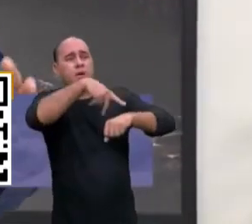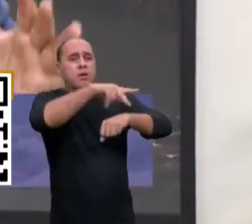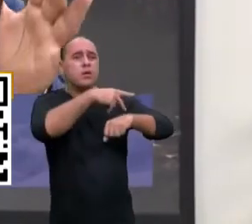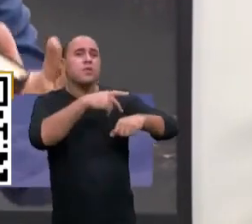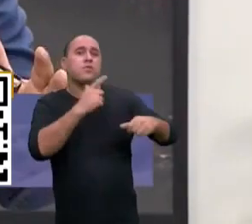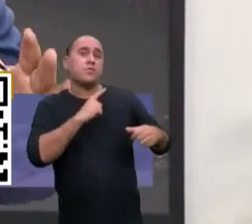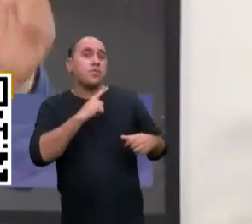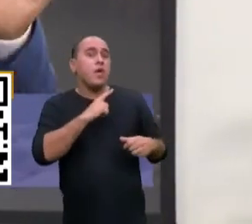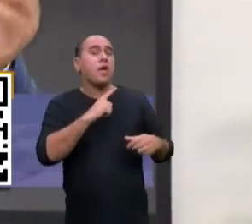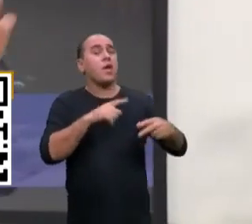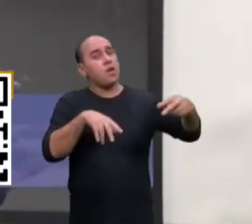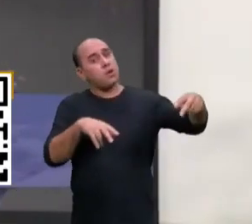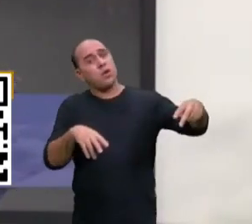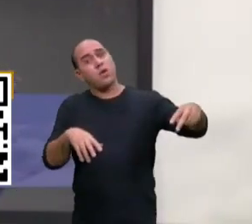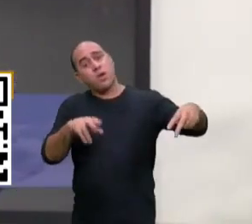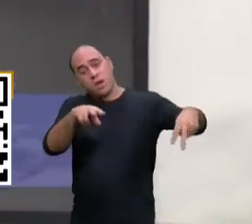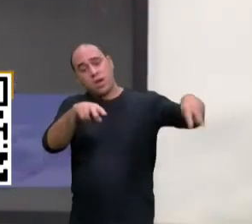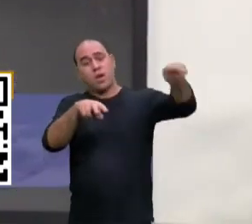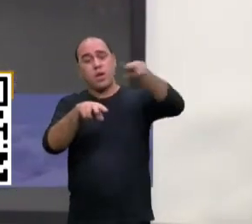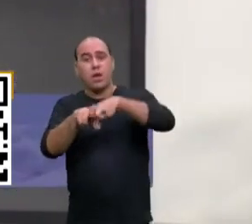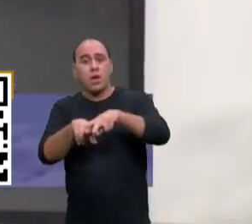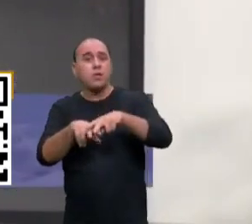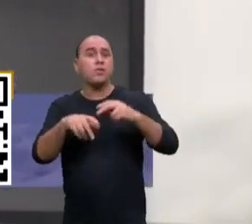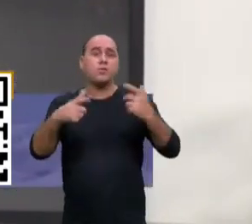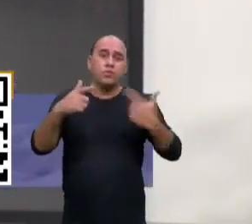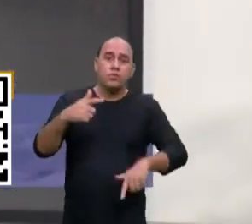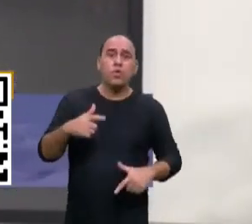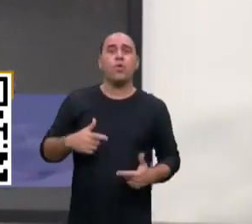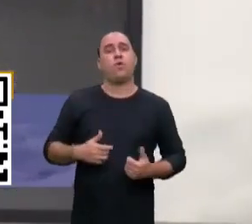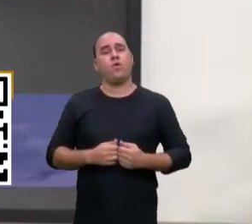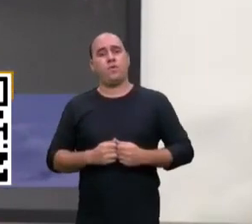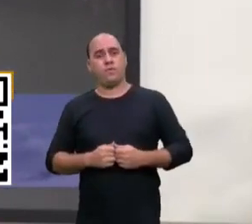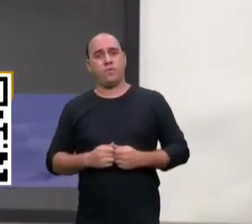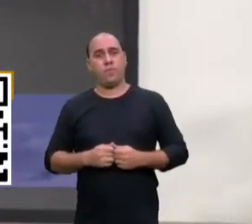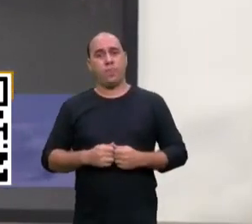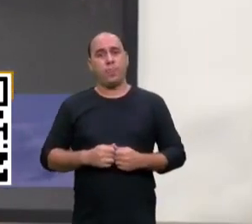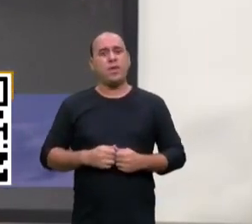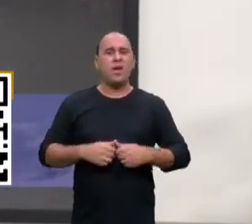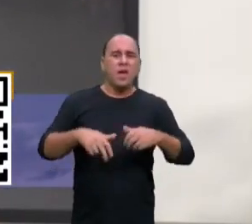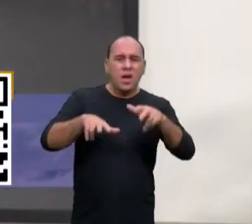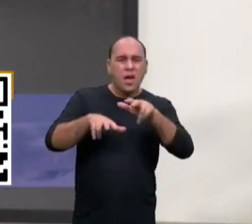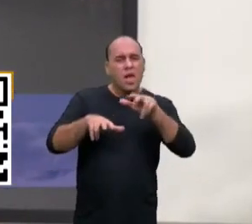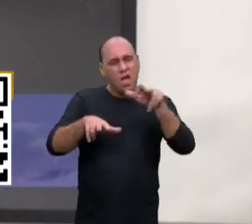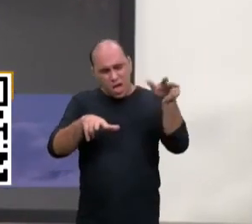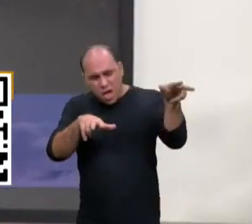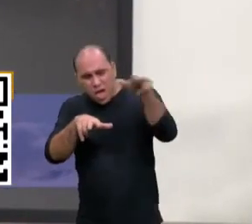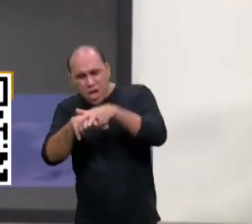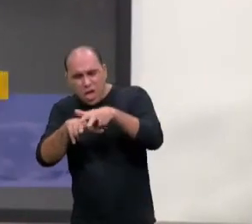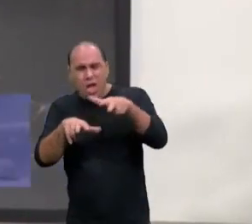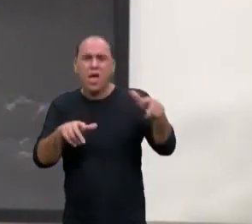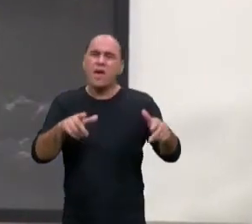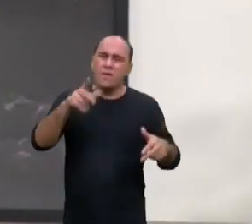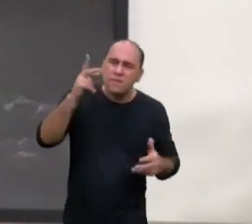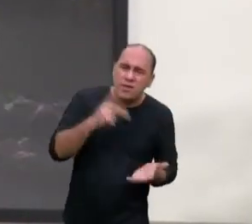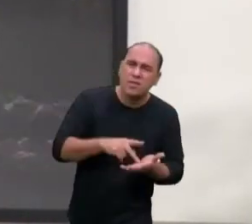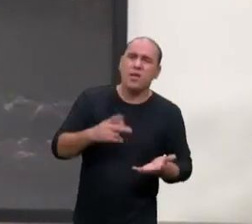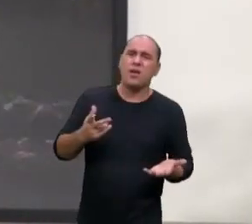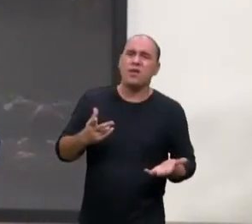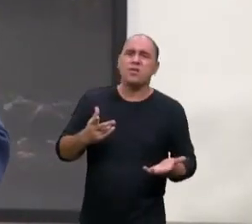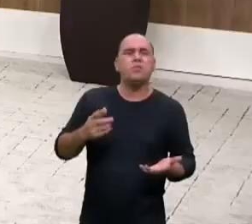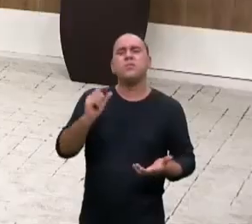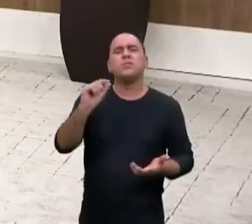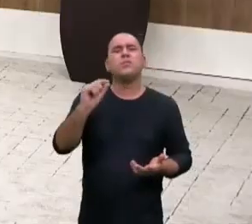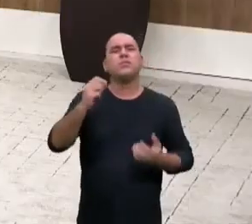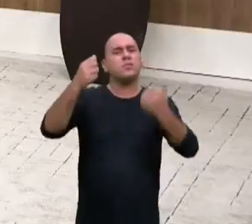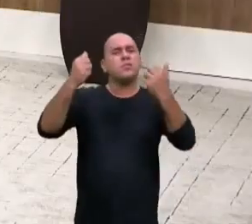então a doutrina entre aspas da reencarnação eu pergunto seria isso verdade o que diz a Bíblia sobre esse